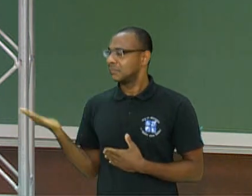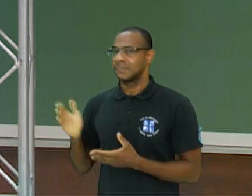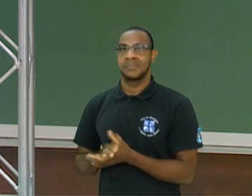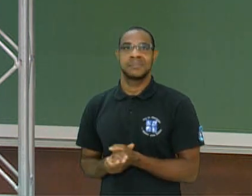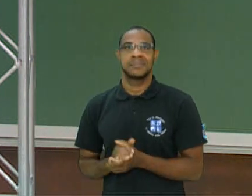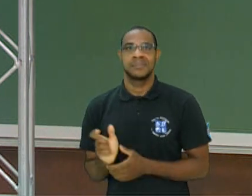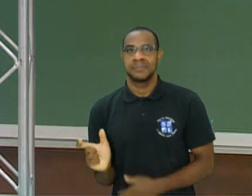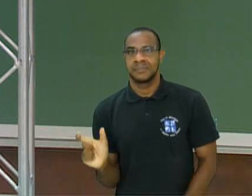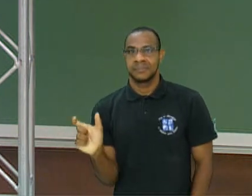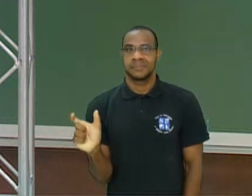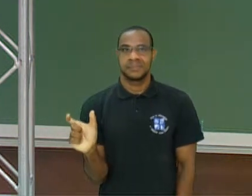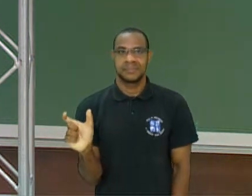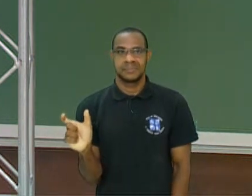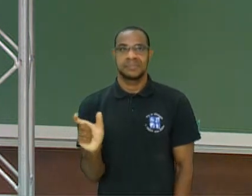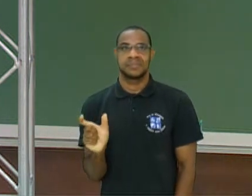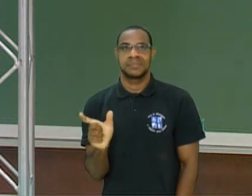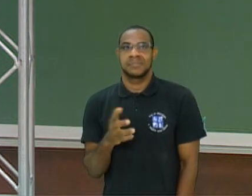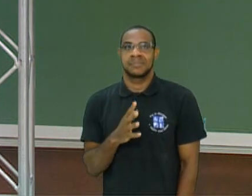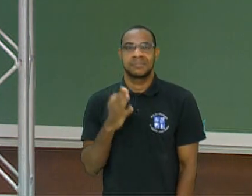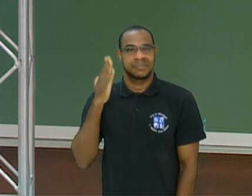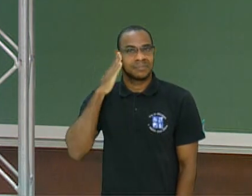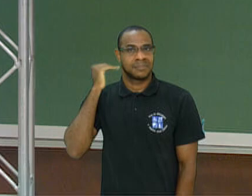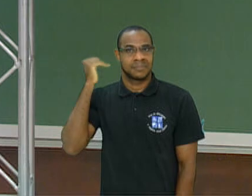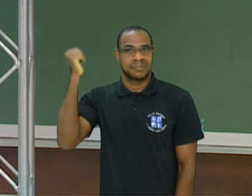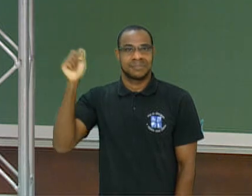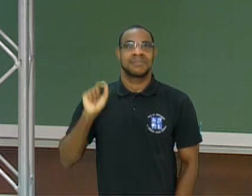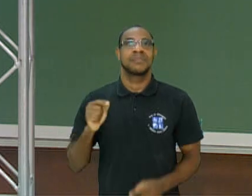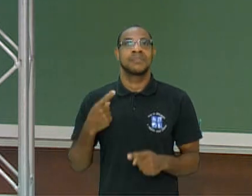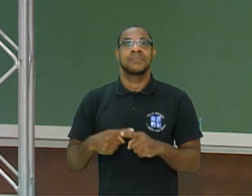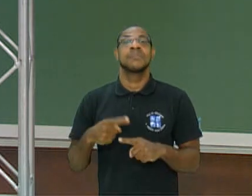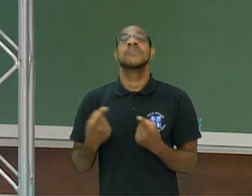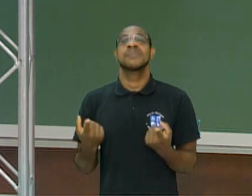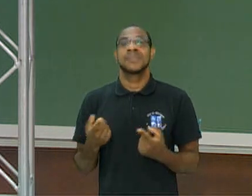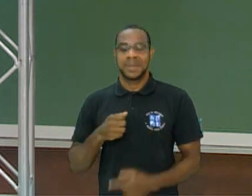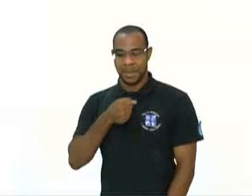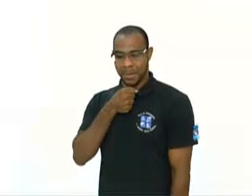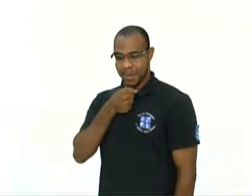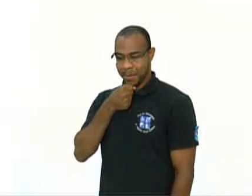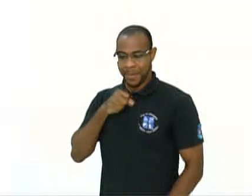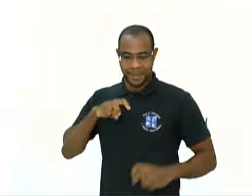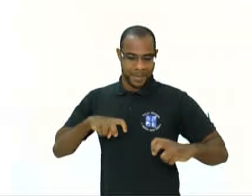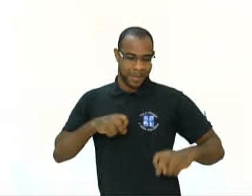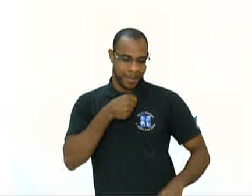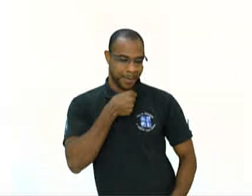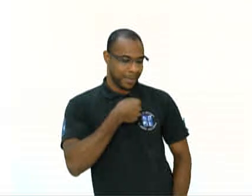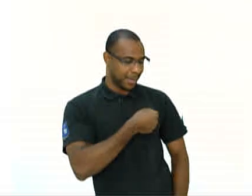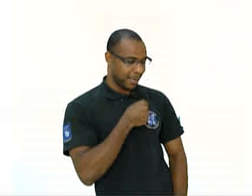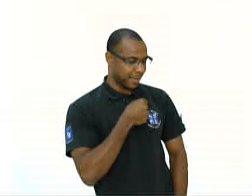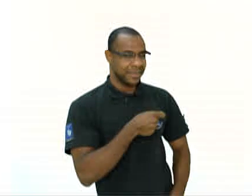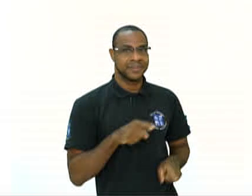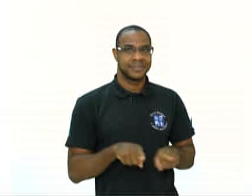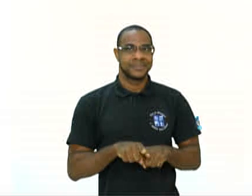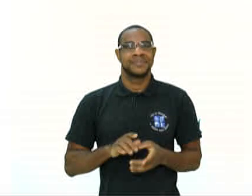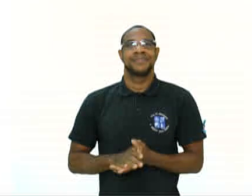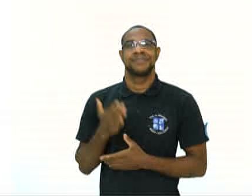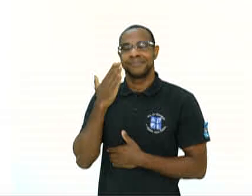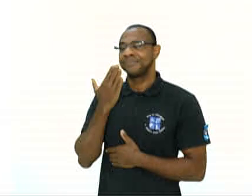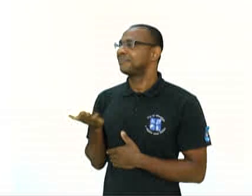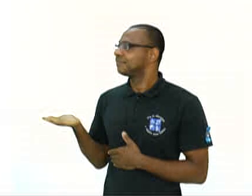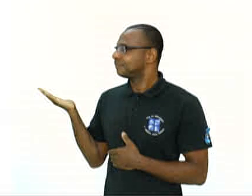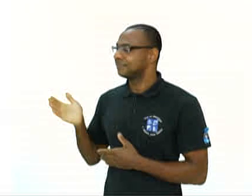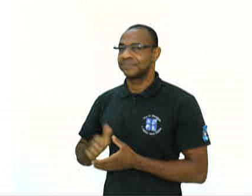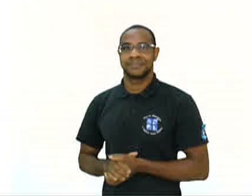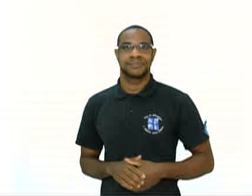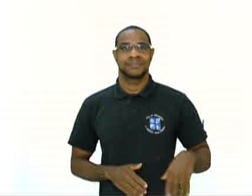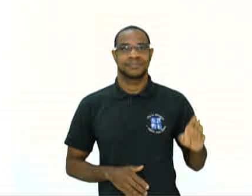conhecida por ser a host, por ser a entrevistadora do seu próprio programa. She's a media executive,